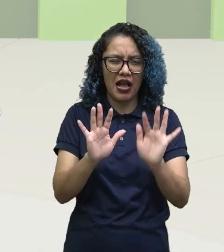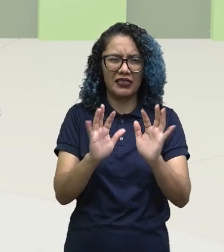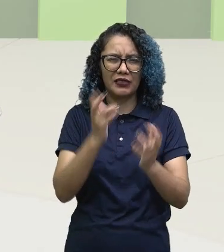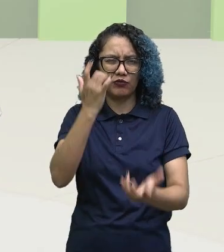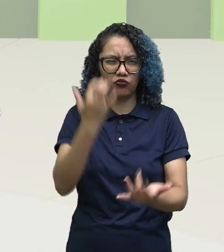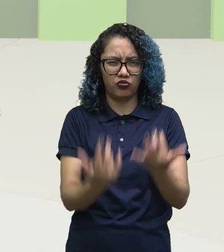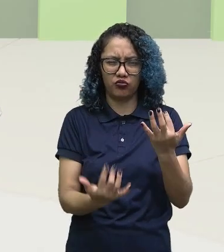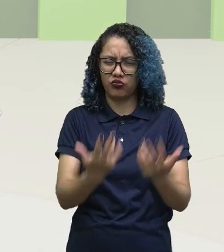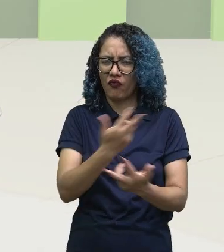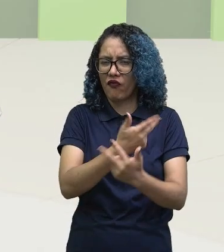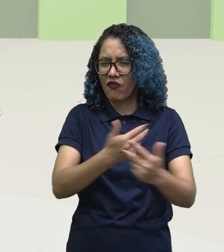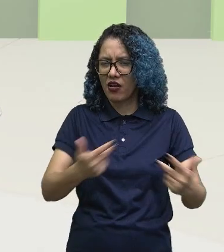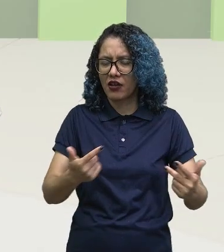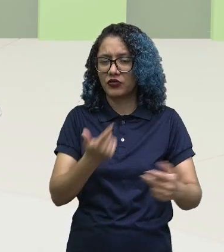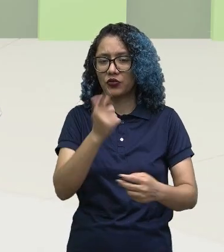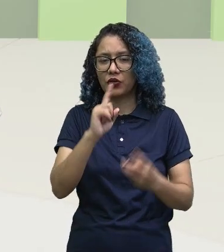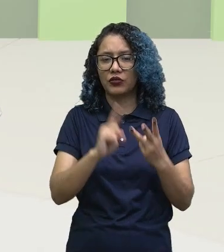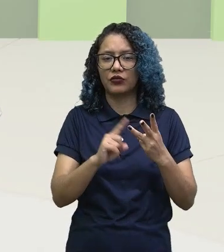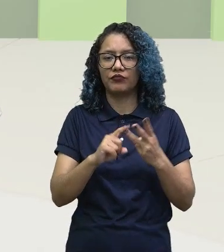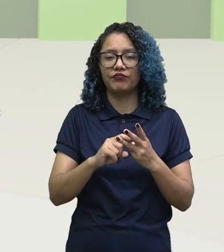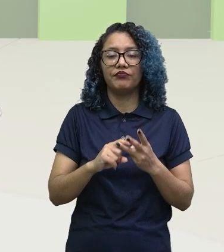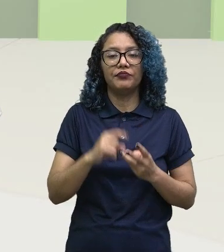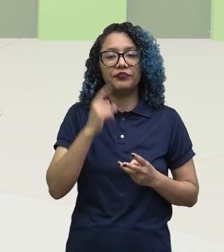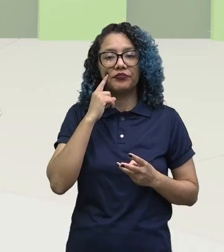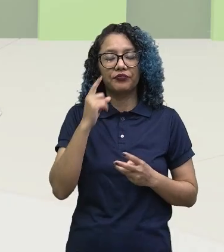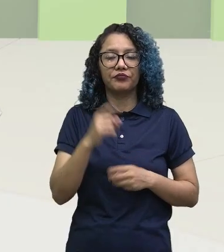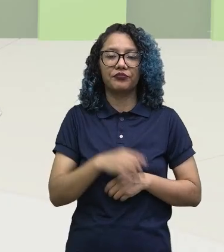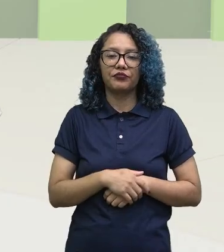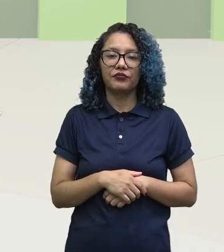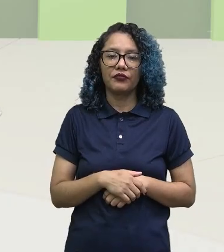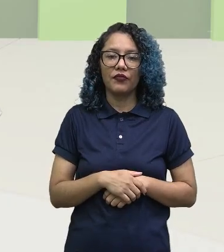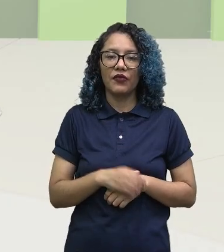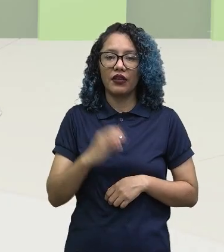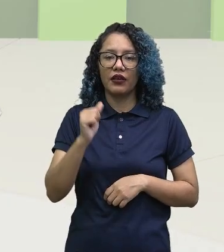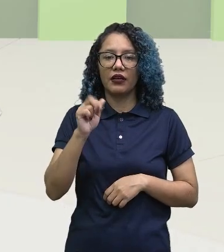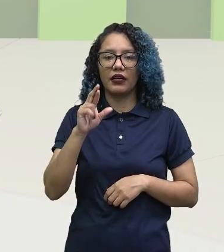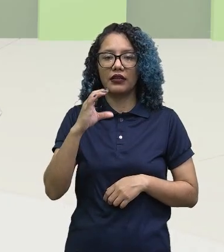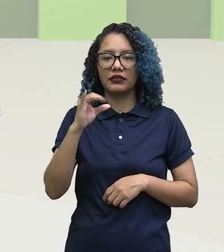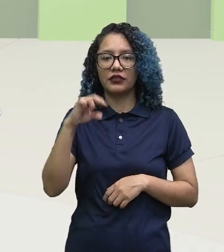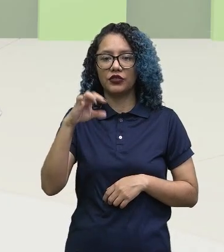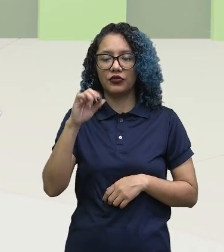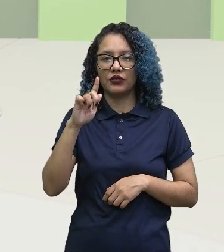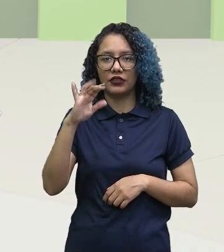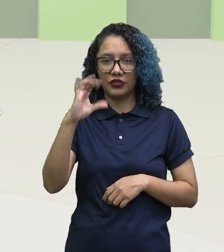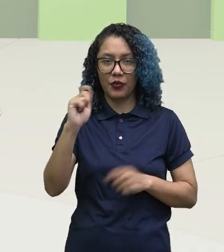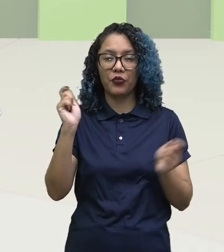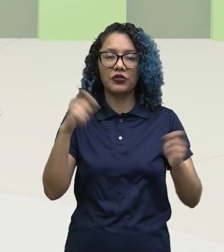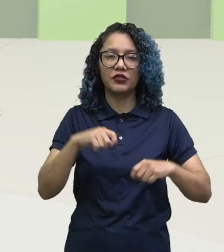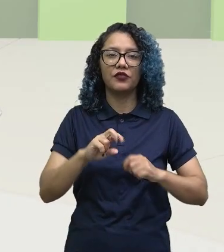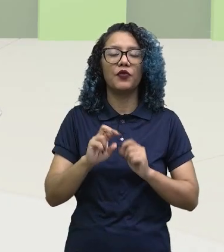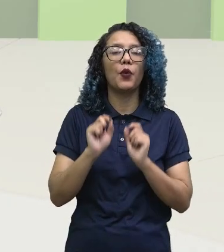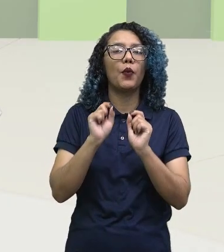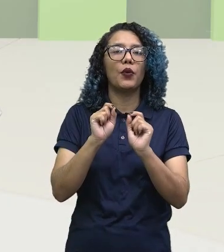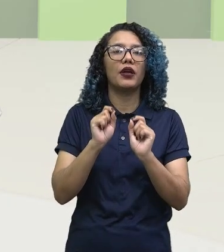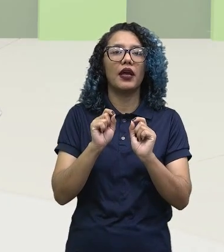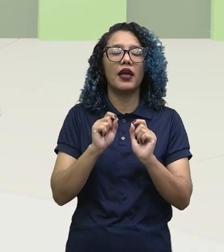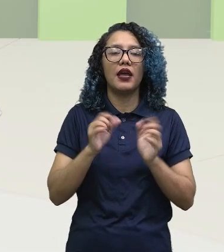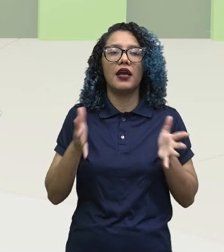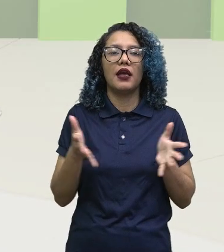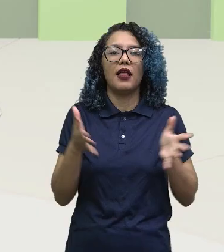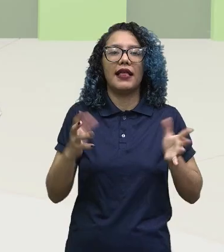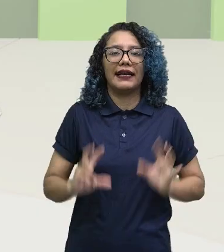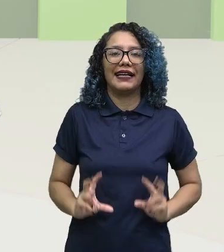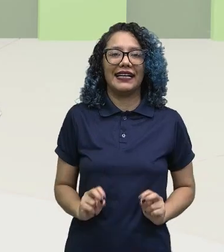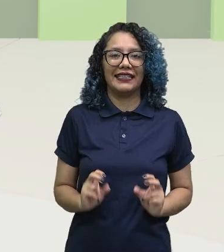por último, nós temos aí os carcinogênicos, tá? Ou seja, que vão realmente gerar câncer, tá?